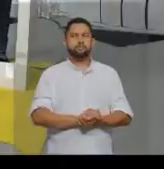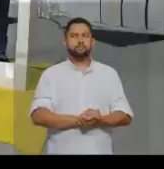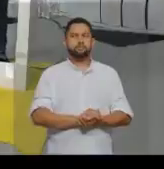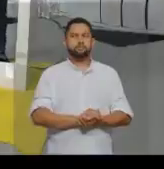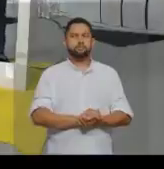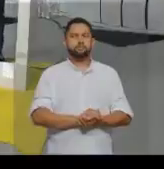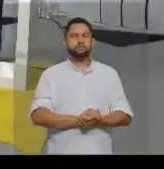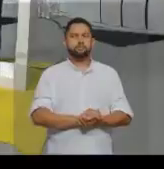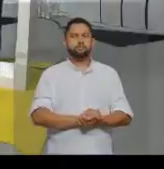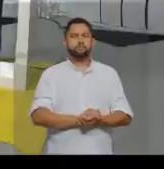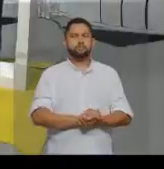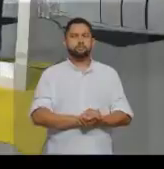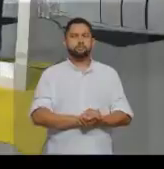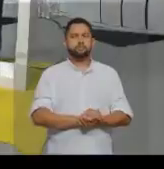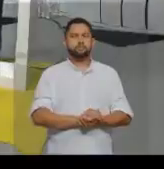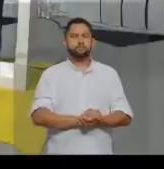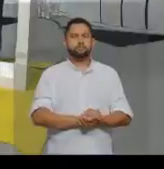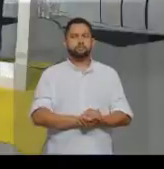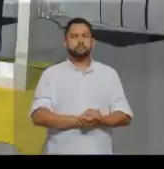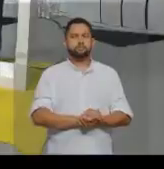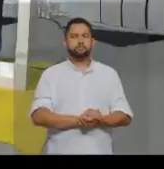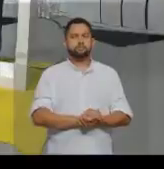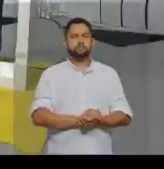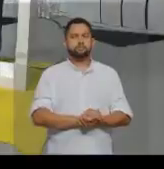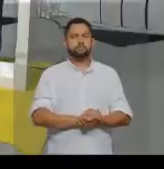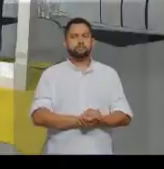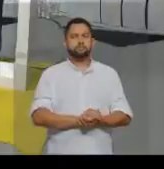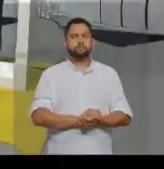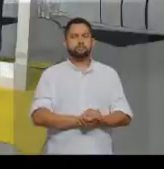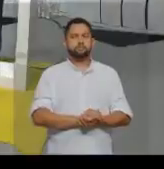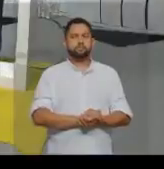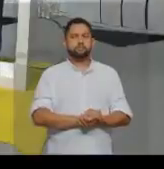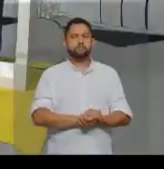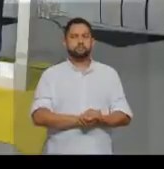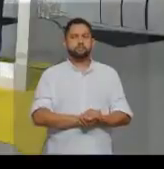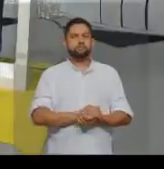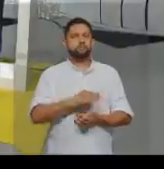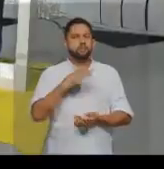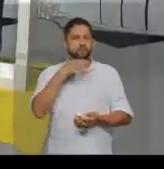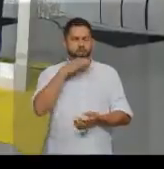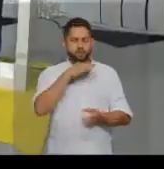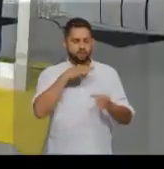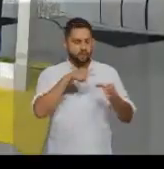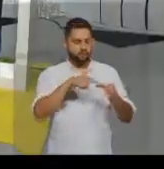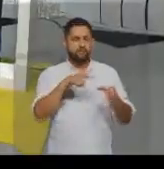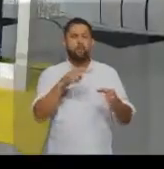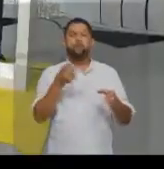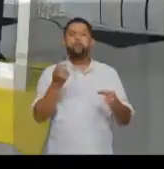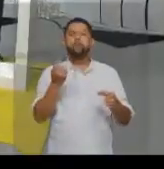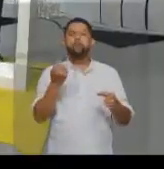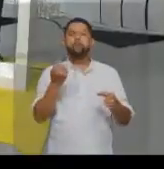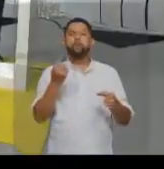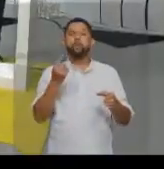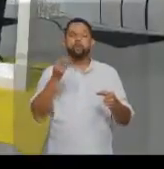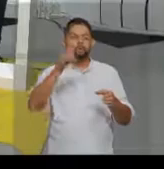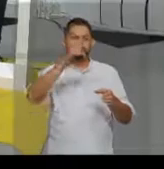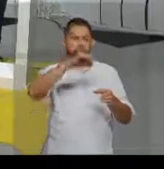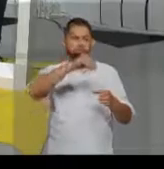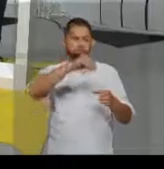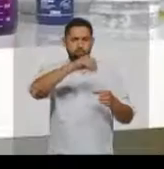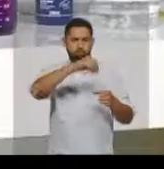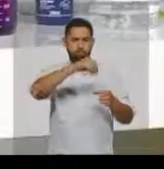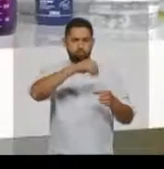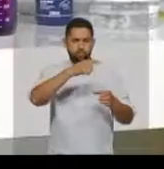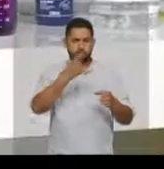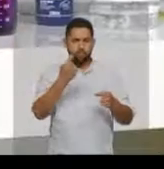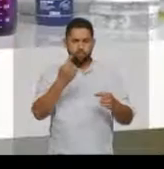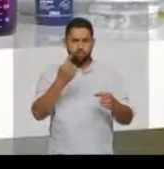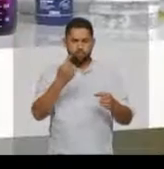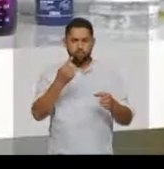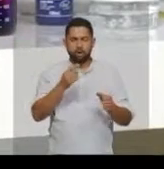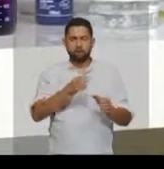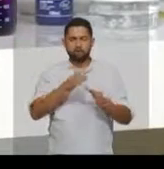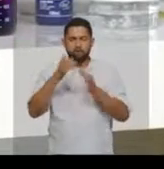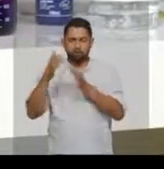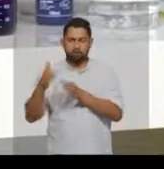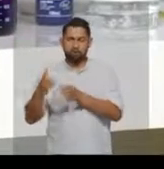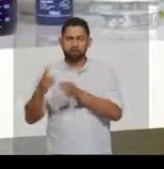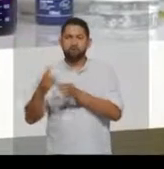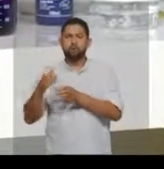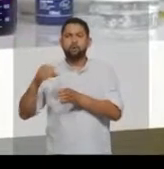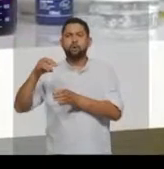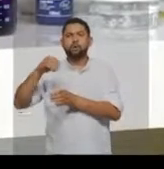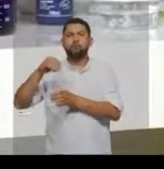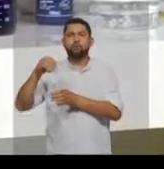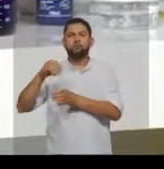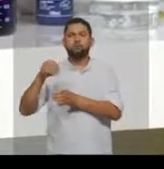Beleza. Então, ó, observe que esse daqui eu coloquei apenas um, tá aqui. E aqui eu